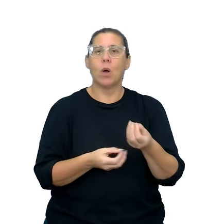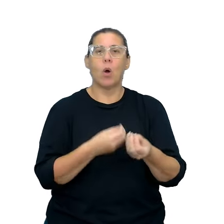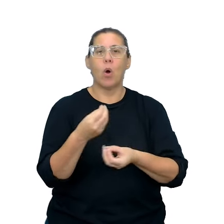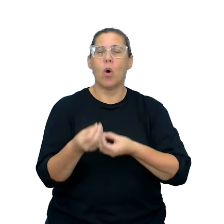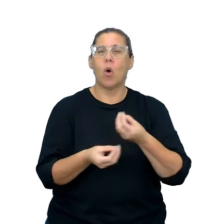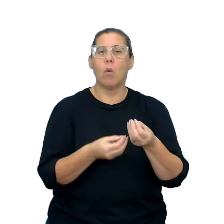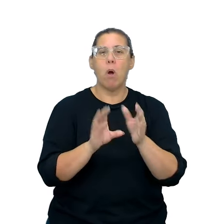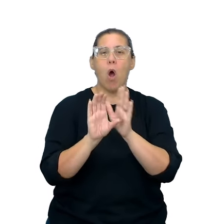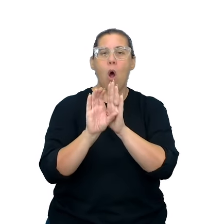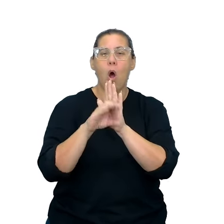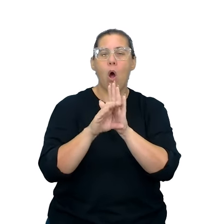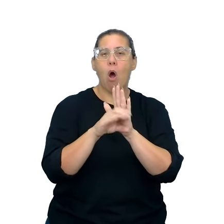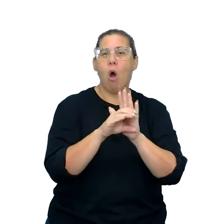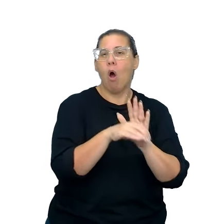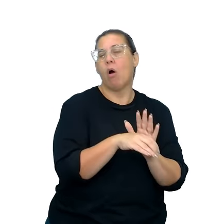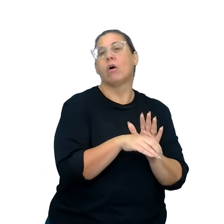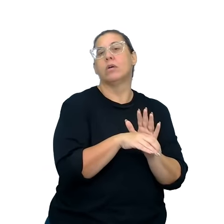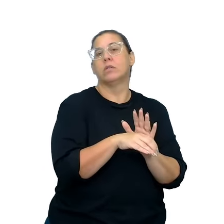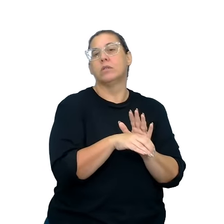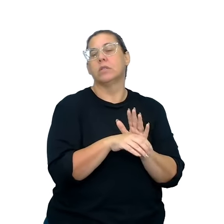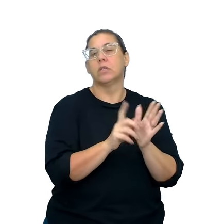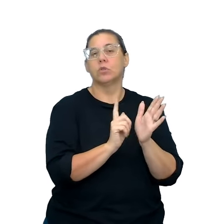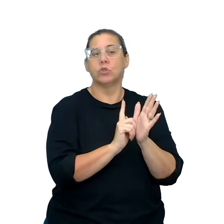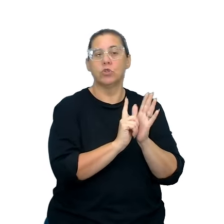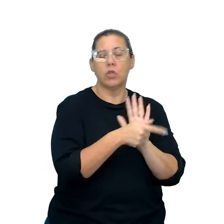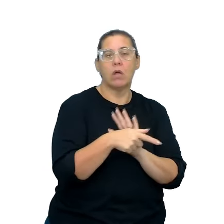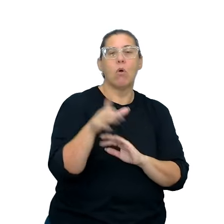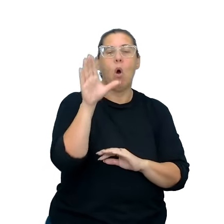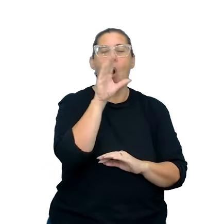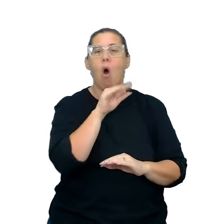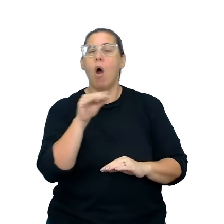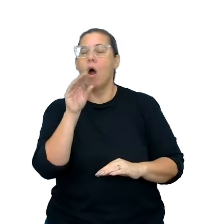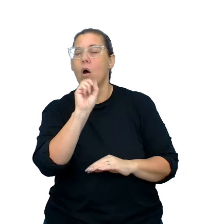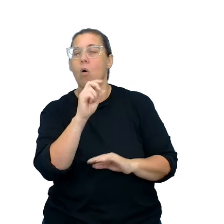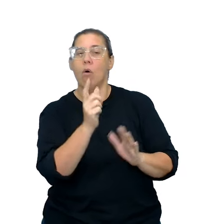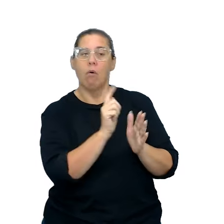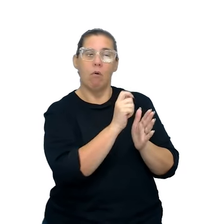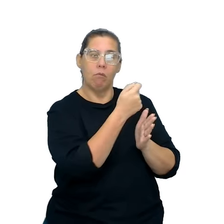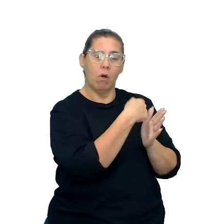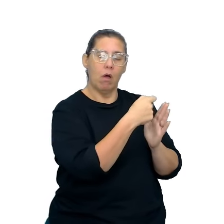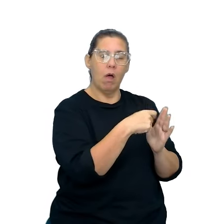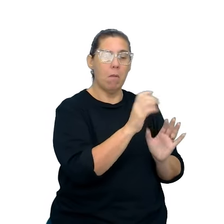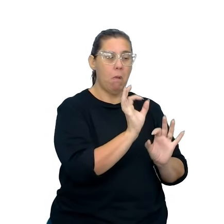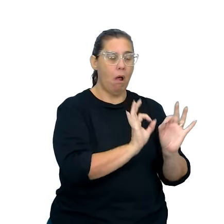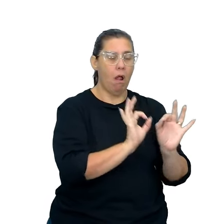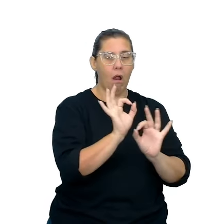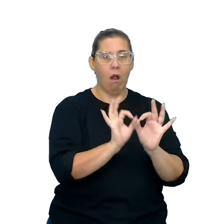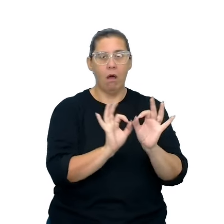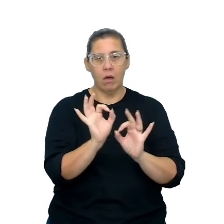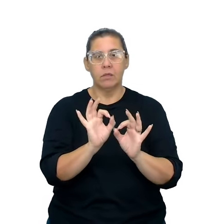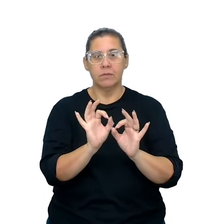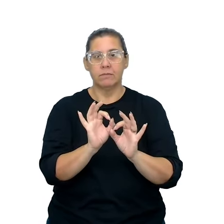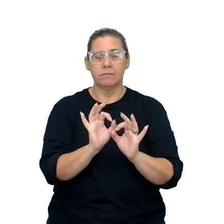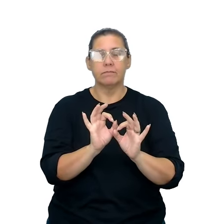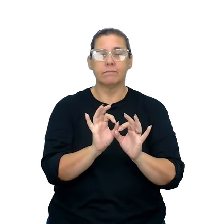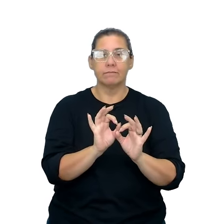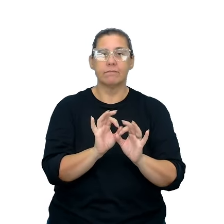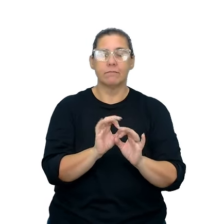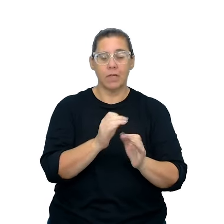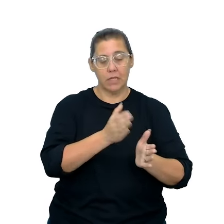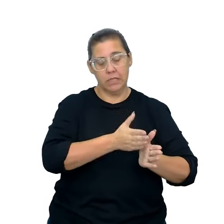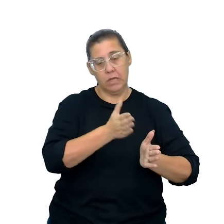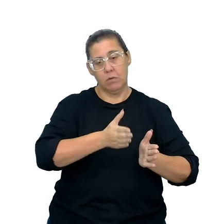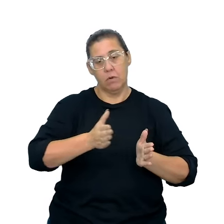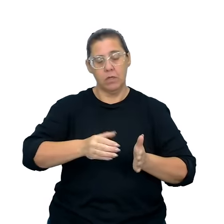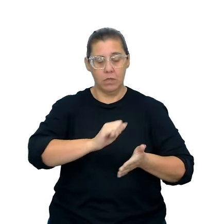maneira os conceitos relativos a esses gêneros orais, escritos, podem contribuir para o planejamento da sequência de atividade